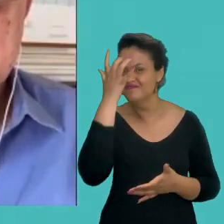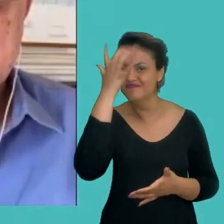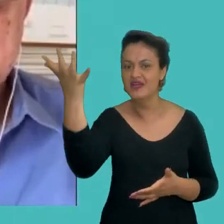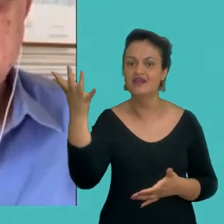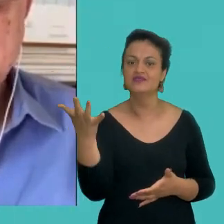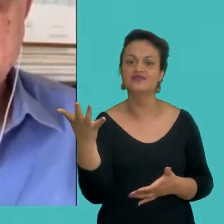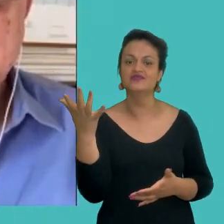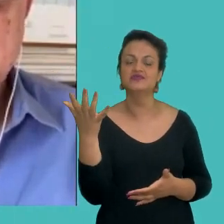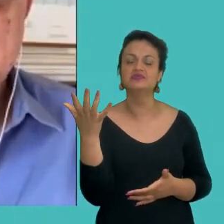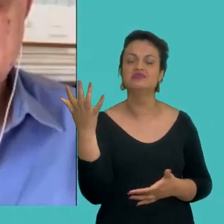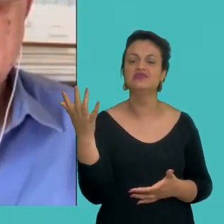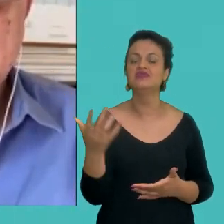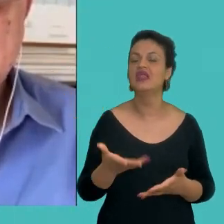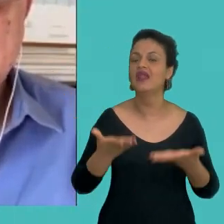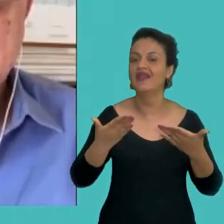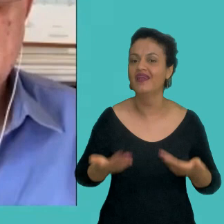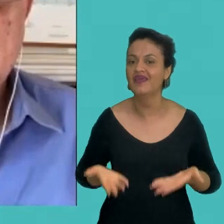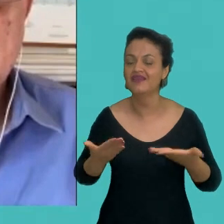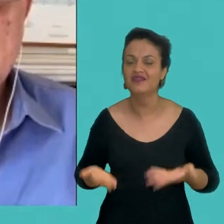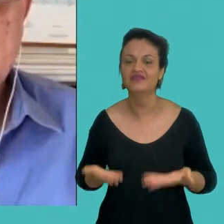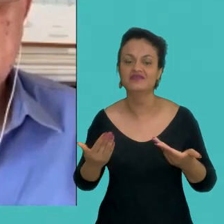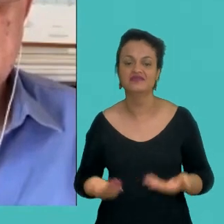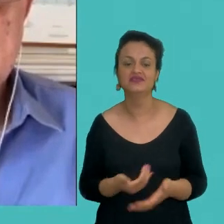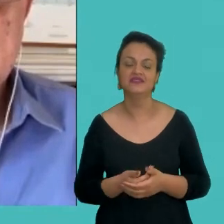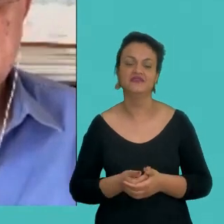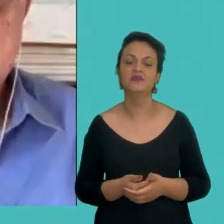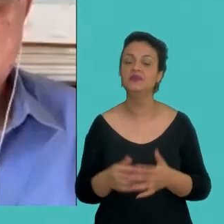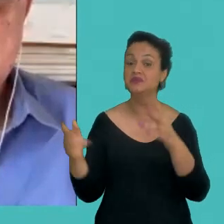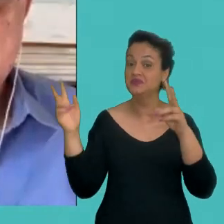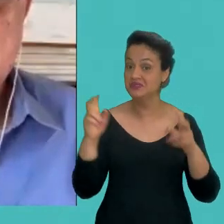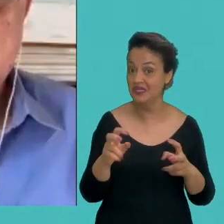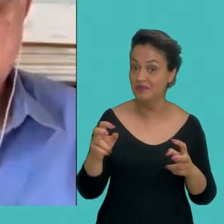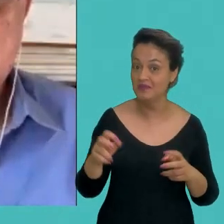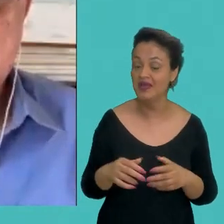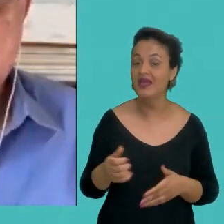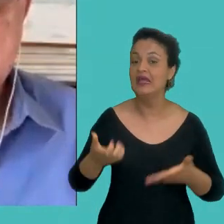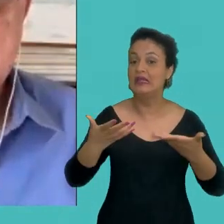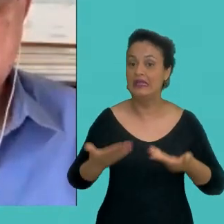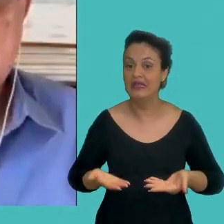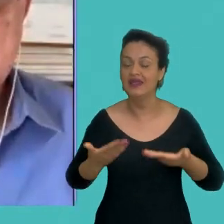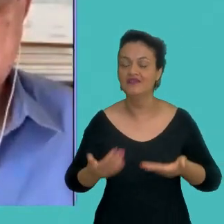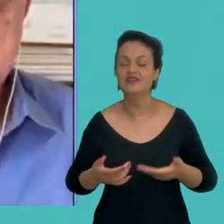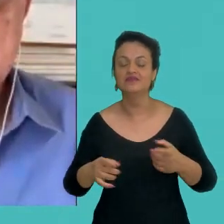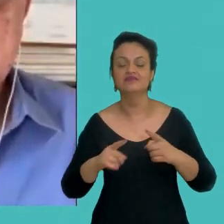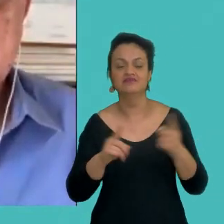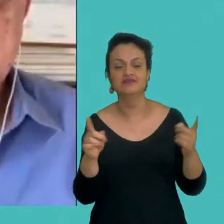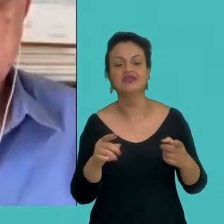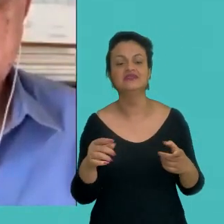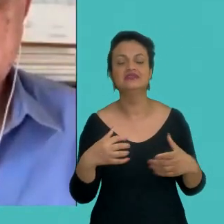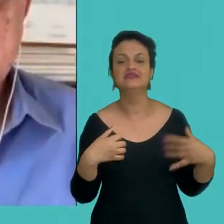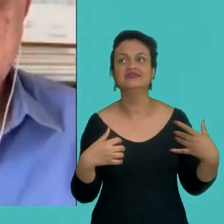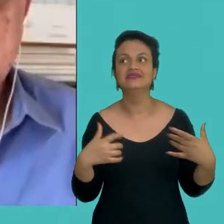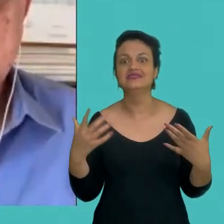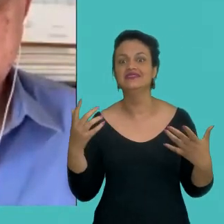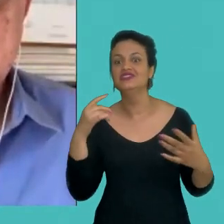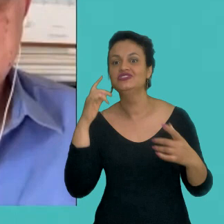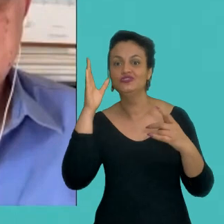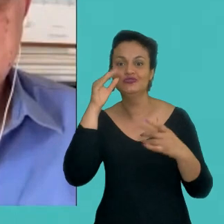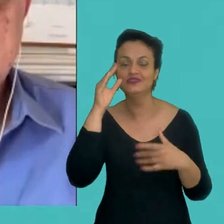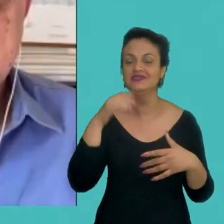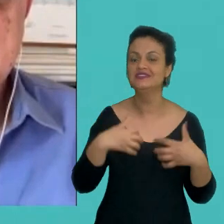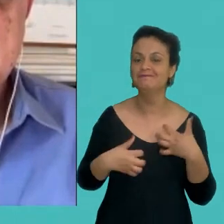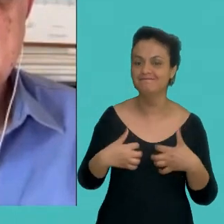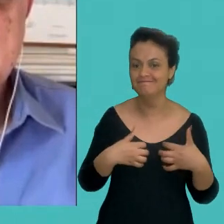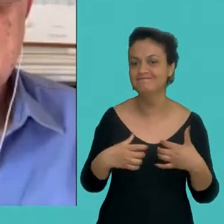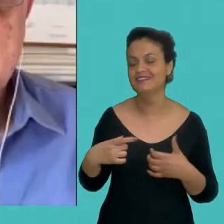forma tão fácil, tão leve, quando o assunto nem é leve, mas nos esclarece